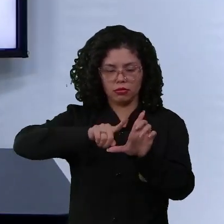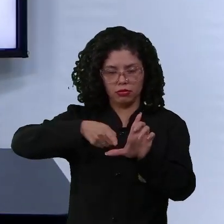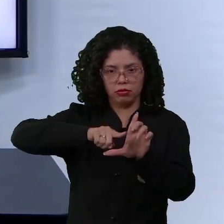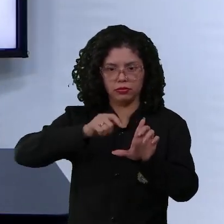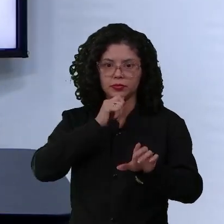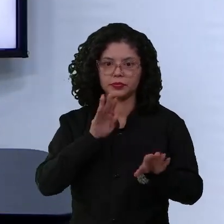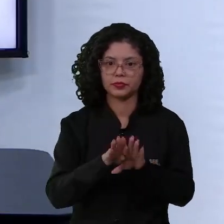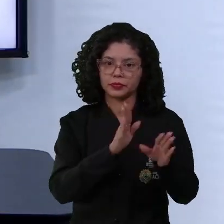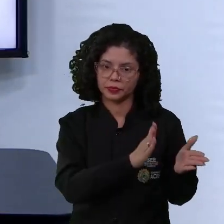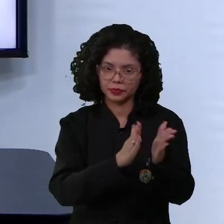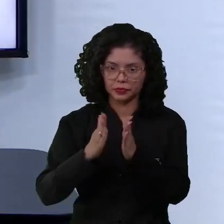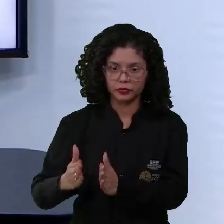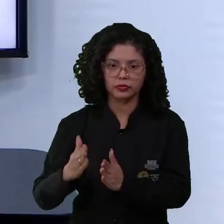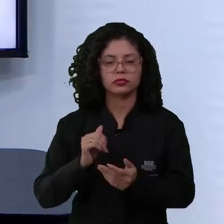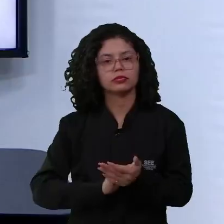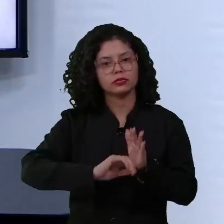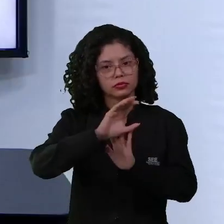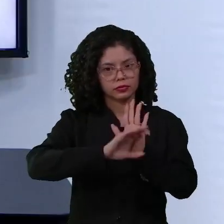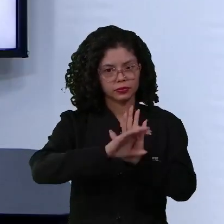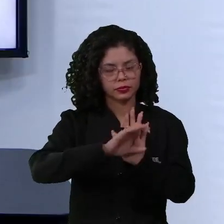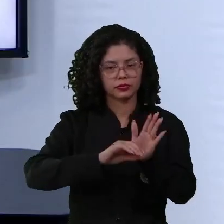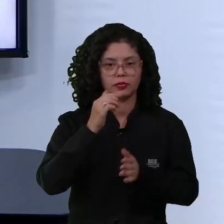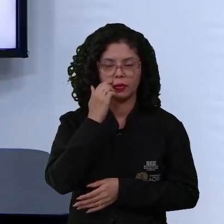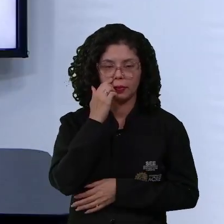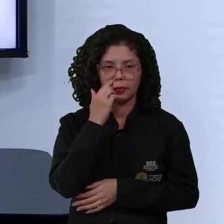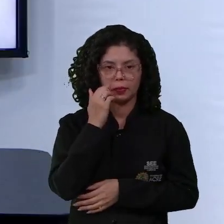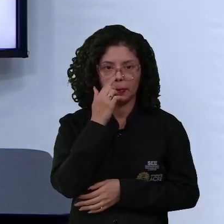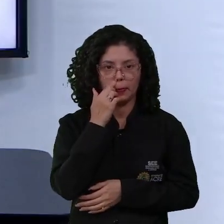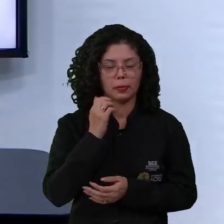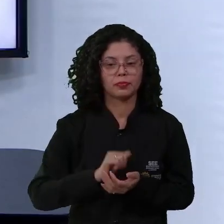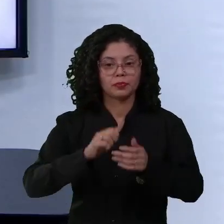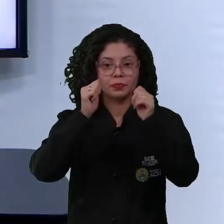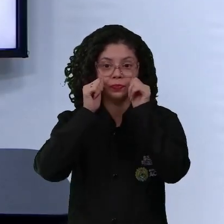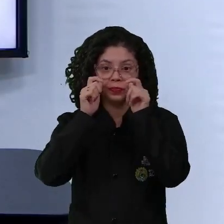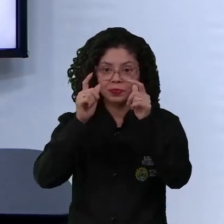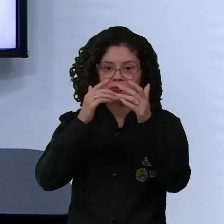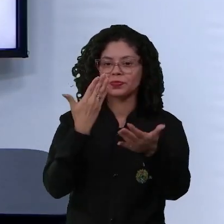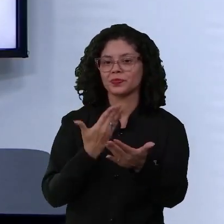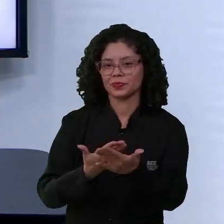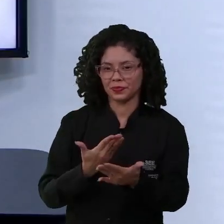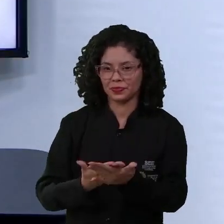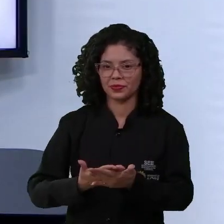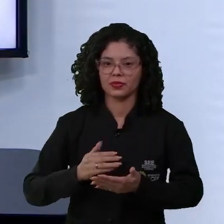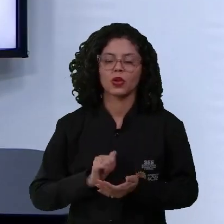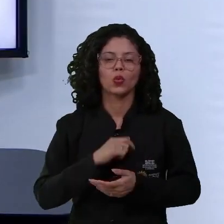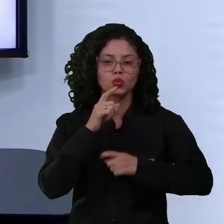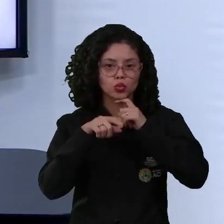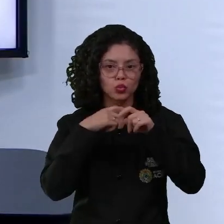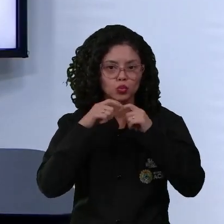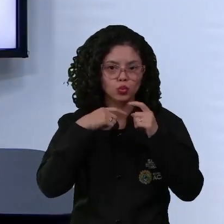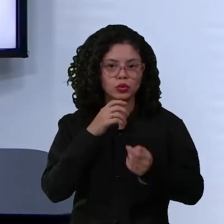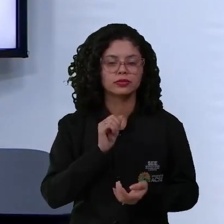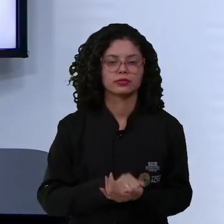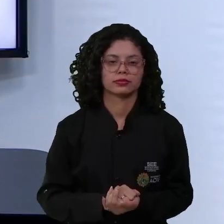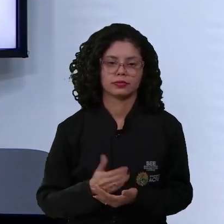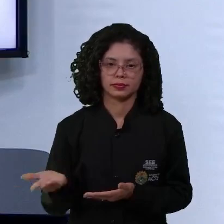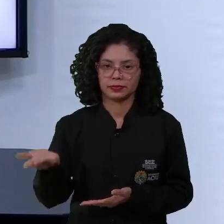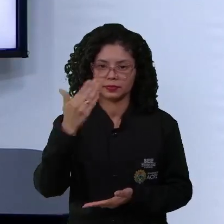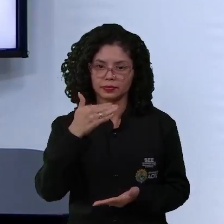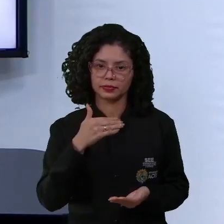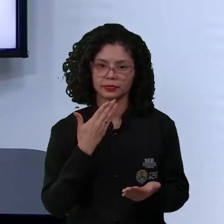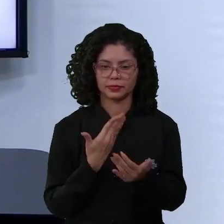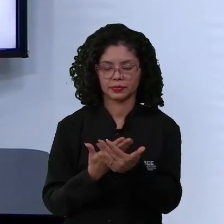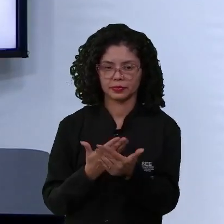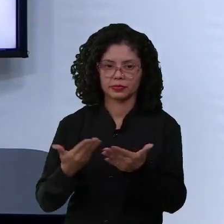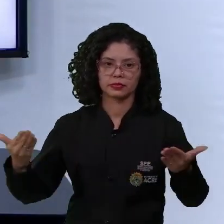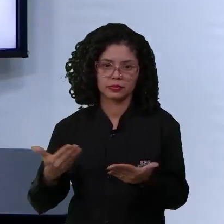partindo dessa definição. Então, prestando atenção na aula, tirando suas dúvidas e vamos para a nossa